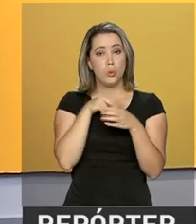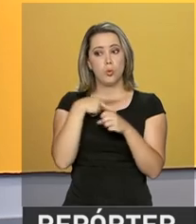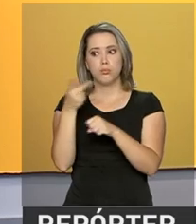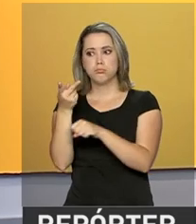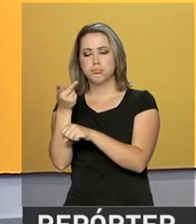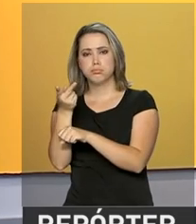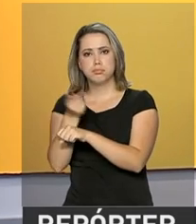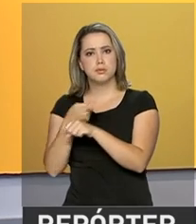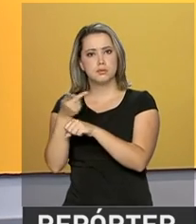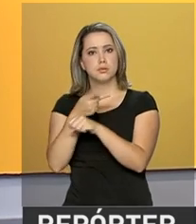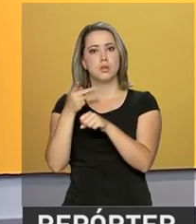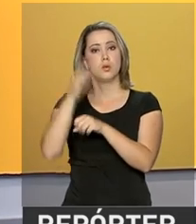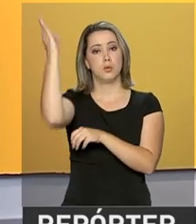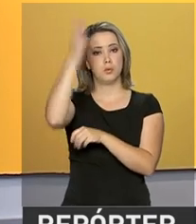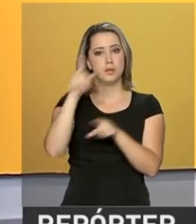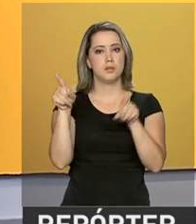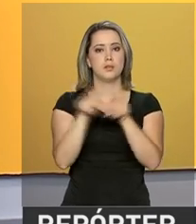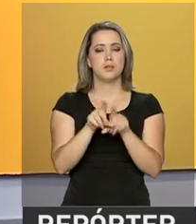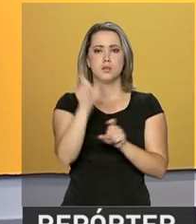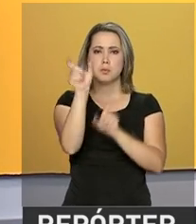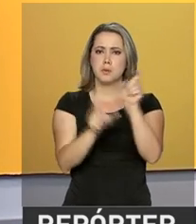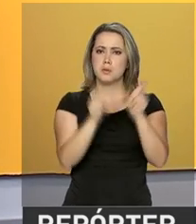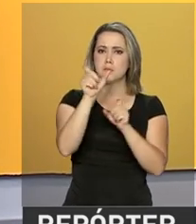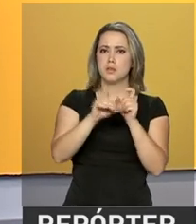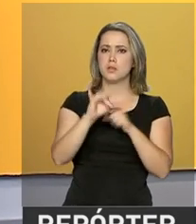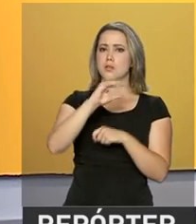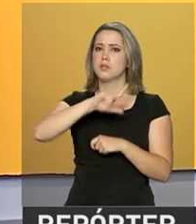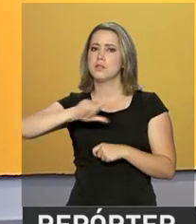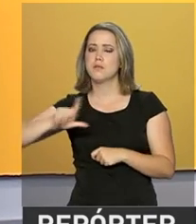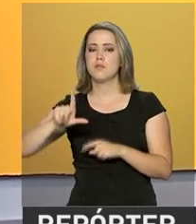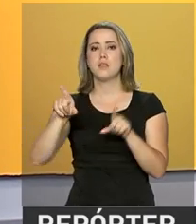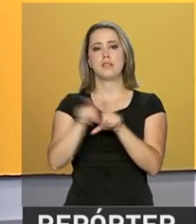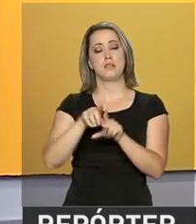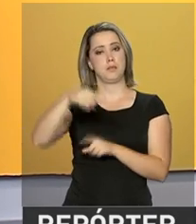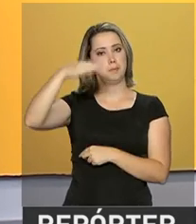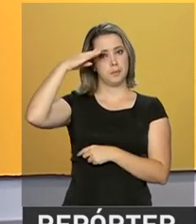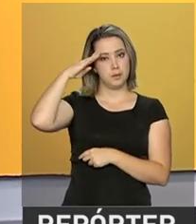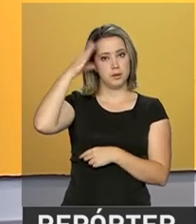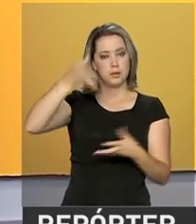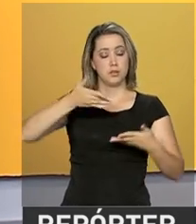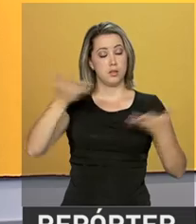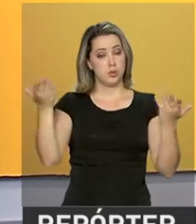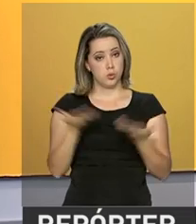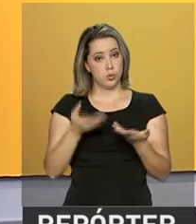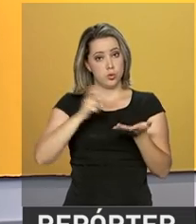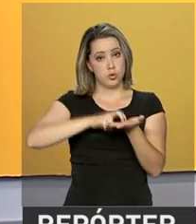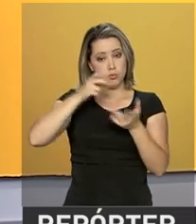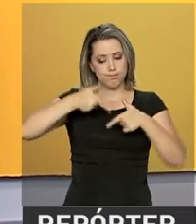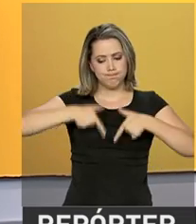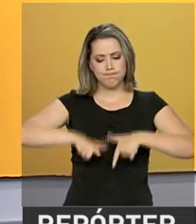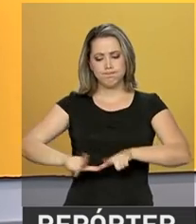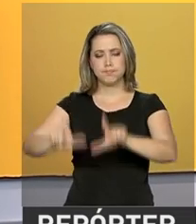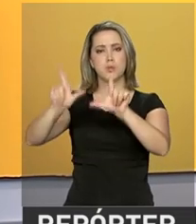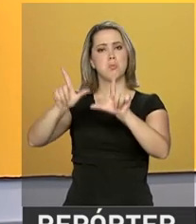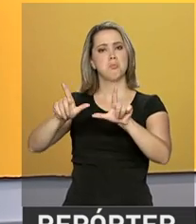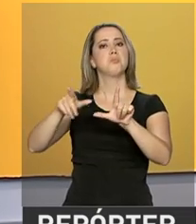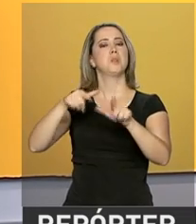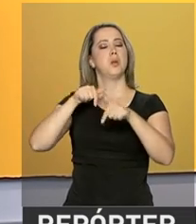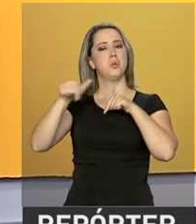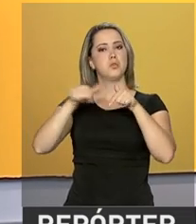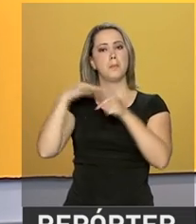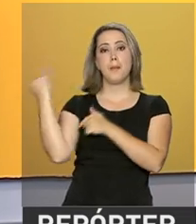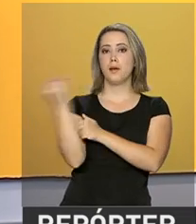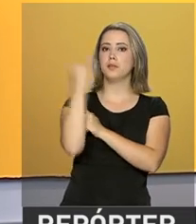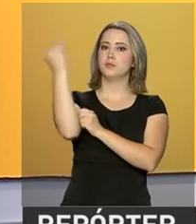e personalidades civis e militares receberam nesta manhã uma condecoração pelo papel fundamental